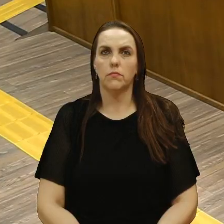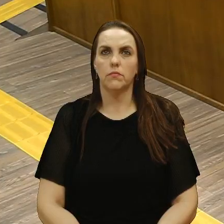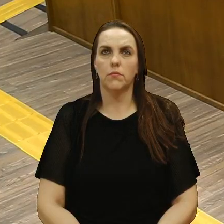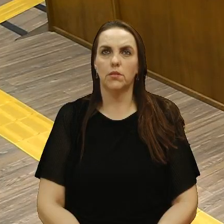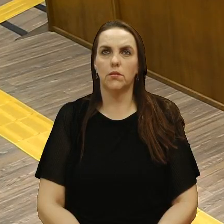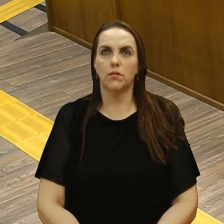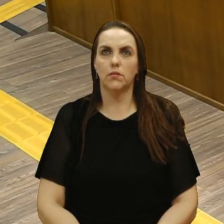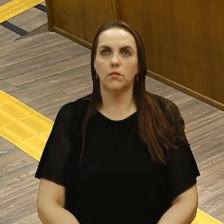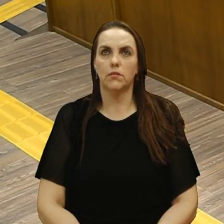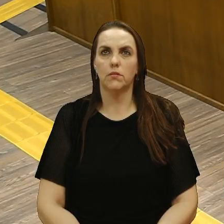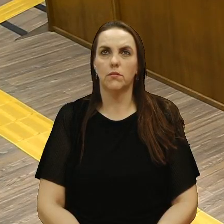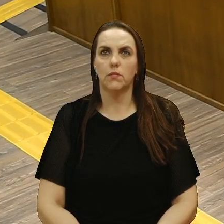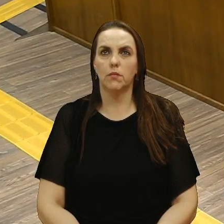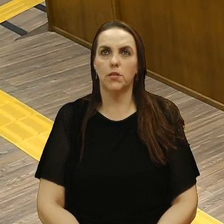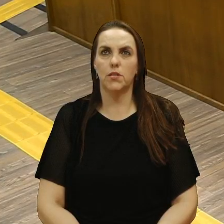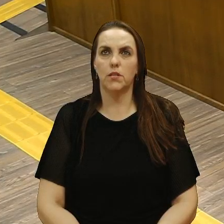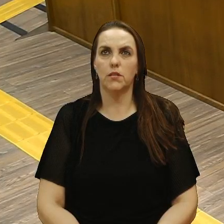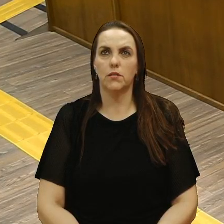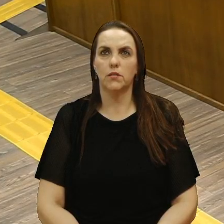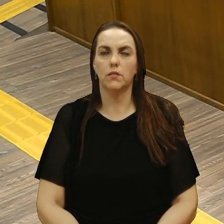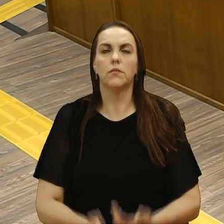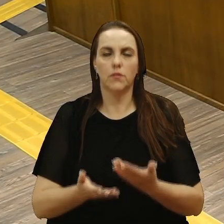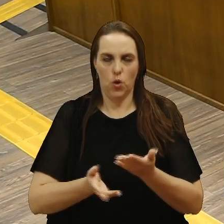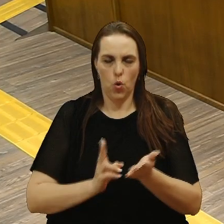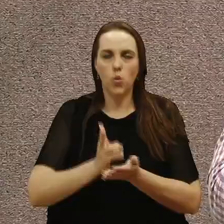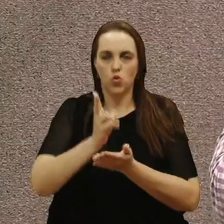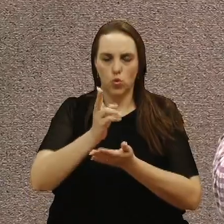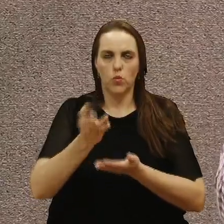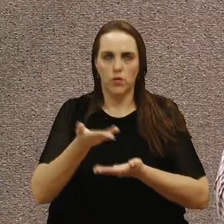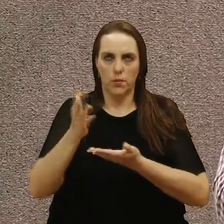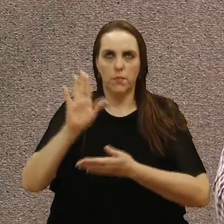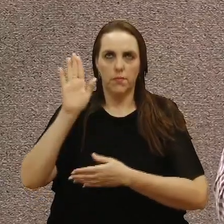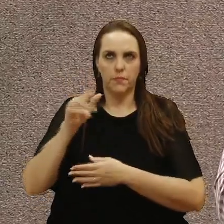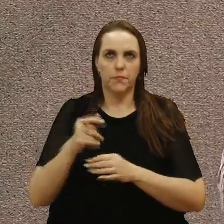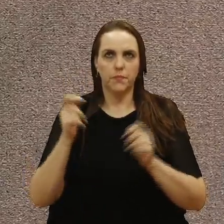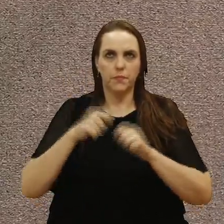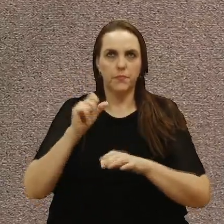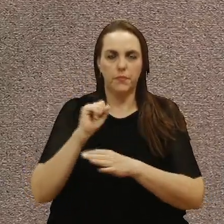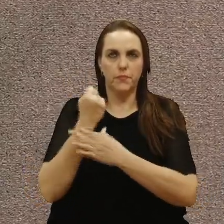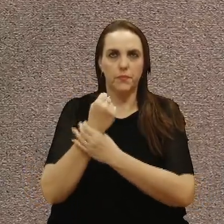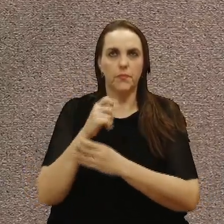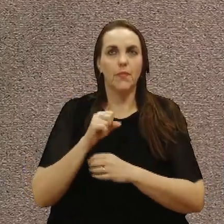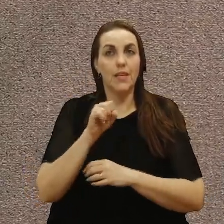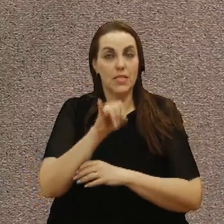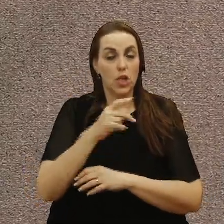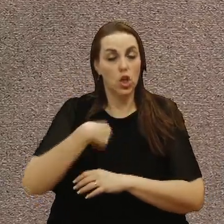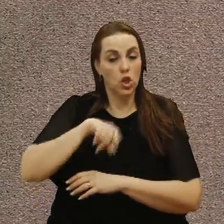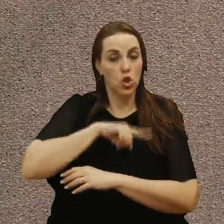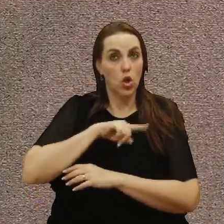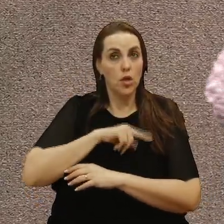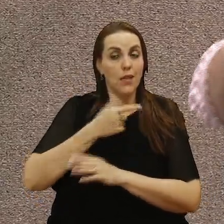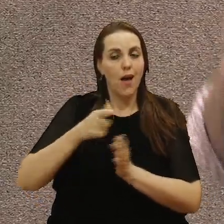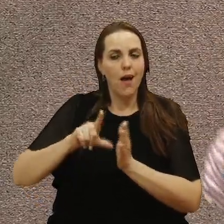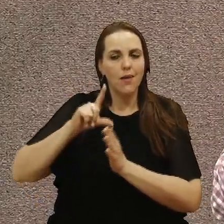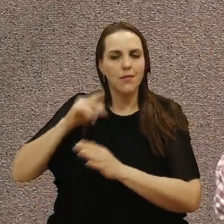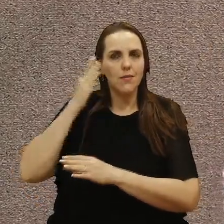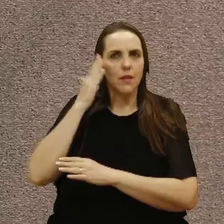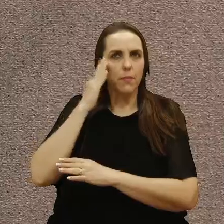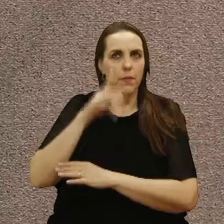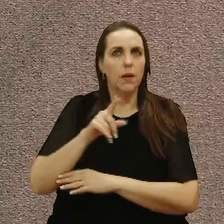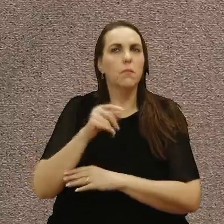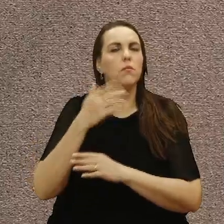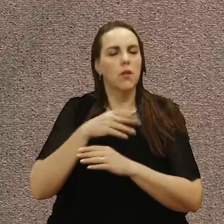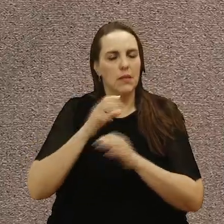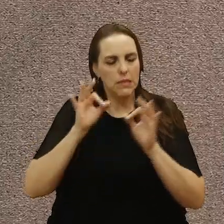favor. Sua palavra está mantida. Obrigado. Se nós tivéssemos feito uma construção coletiva, eu tenho certeza que o projeto passaria em consonância por todos nós.